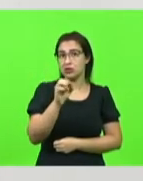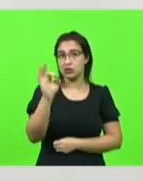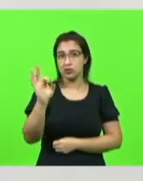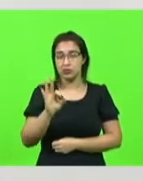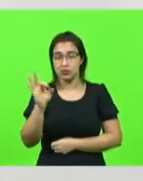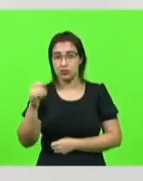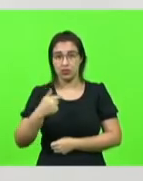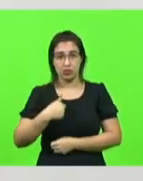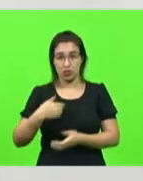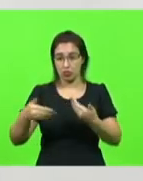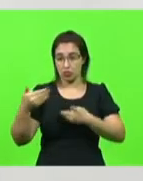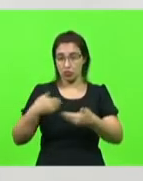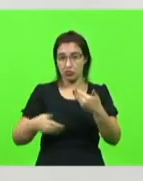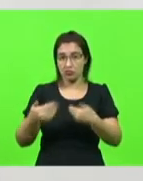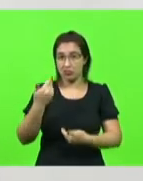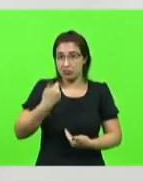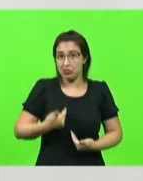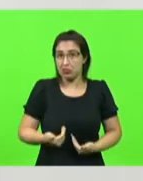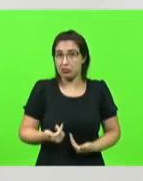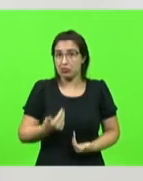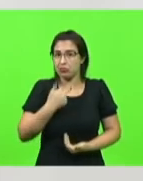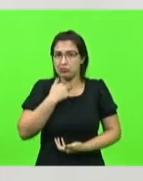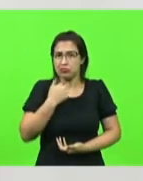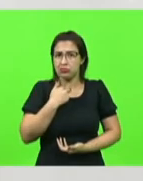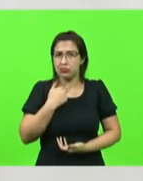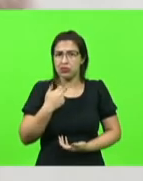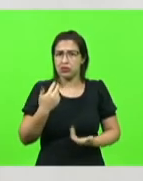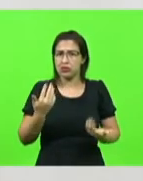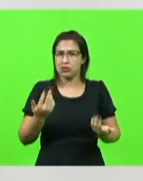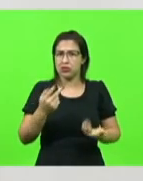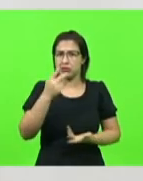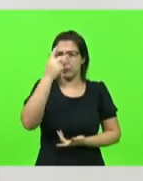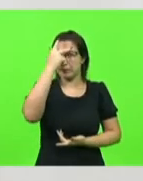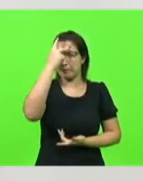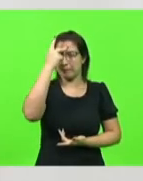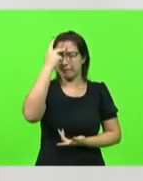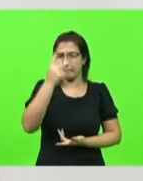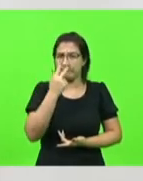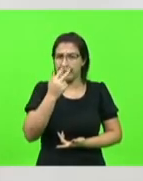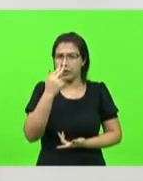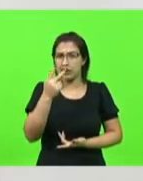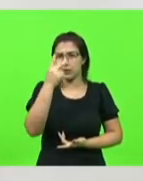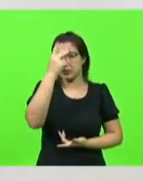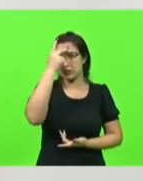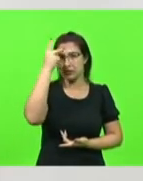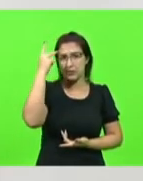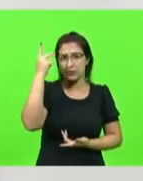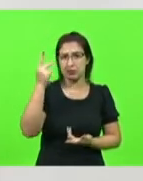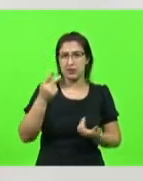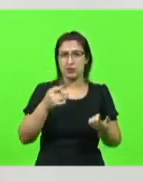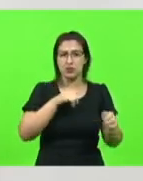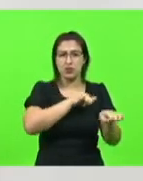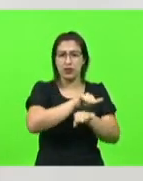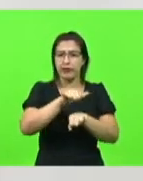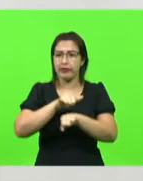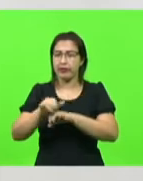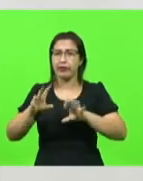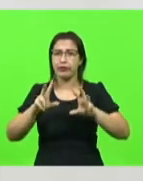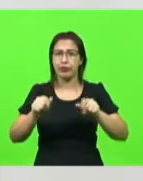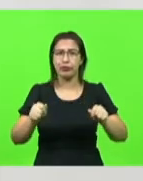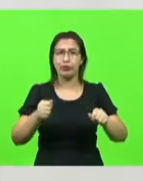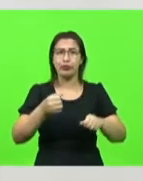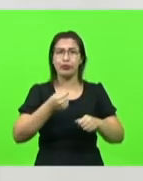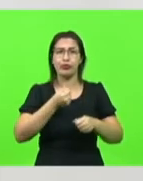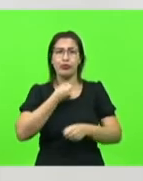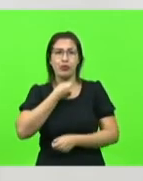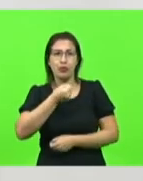corpo. É muito sério e as pessoas estão indo como um gado manipulado pela uma Rede Globo mentirosa, pela imprensa, que mascara a